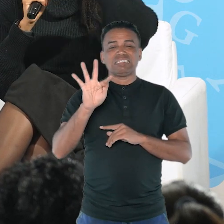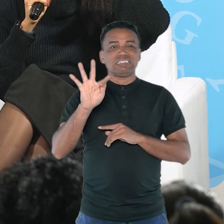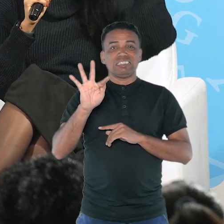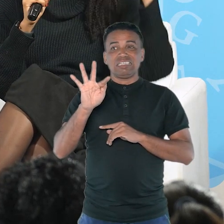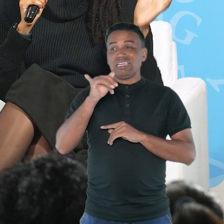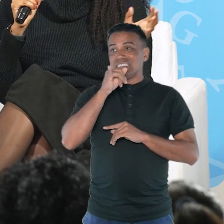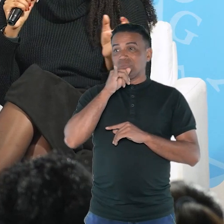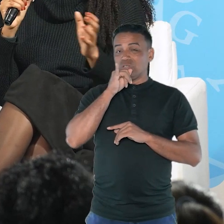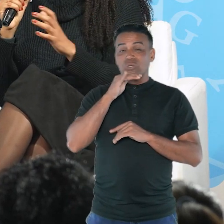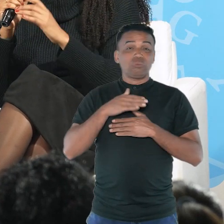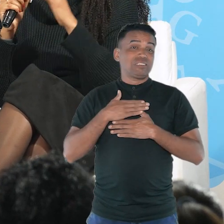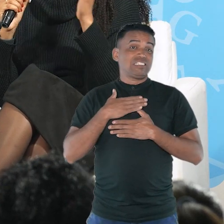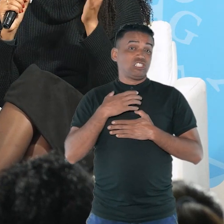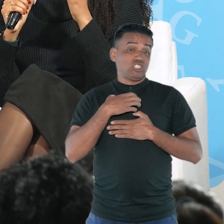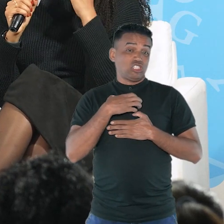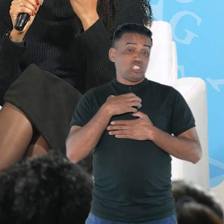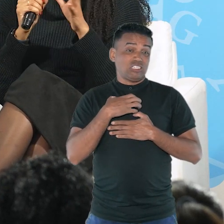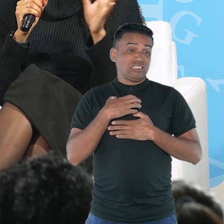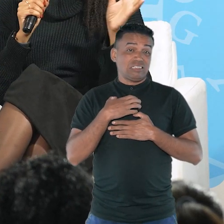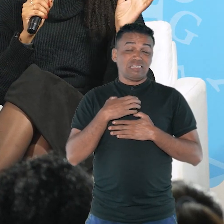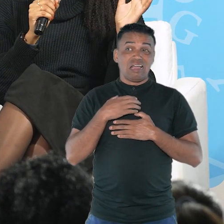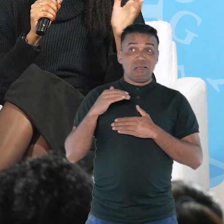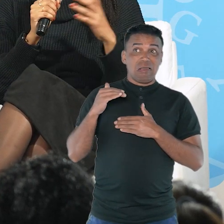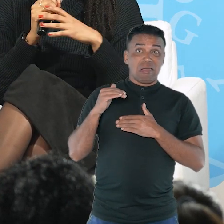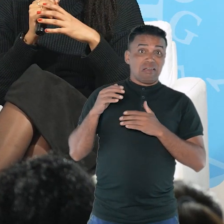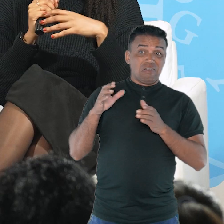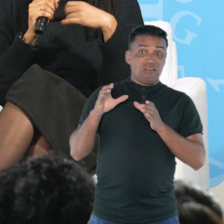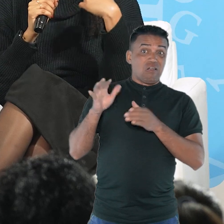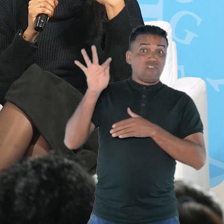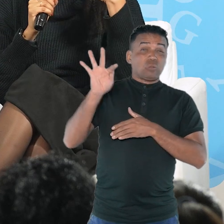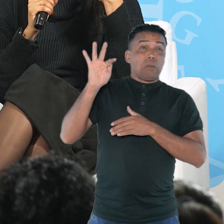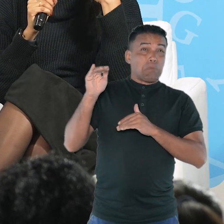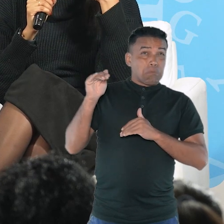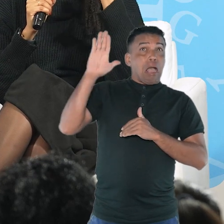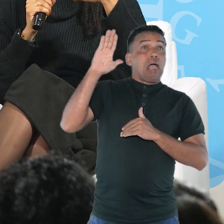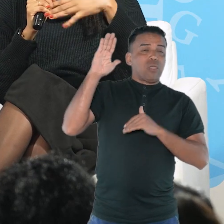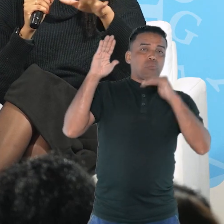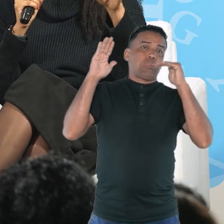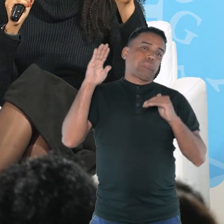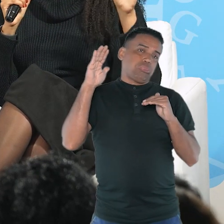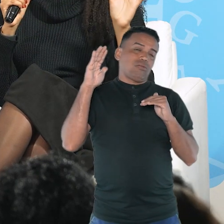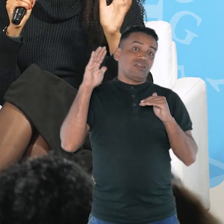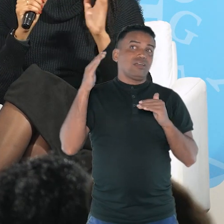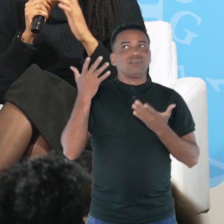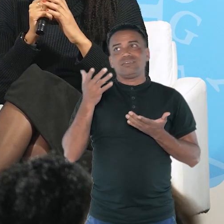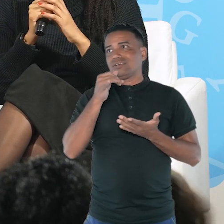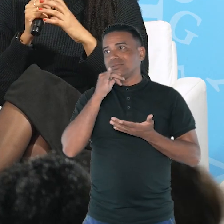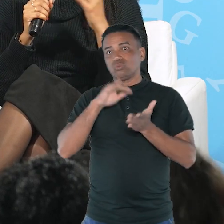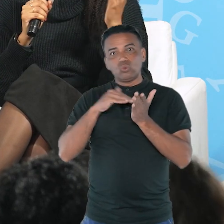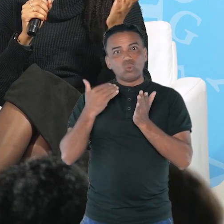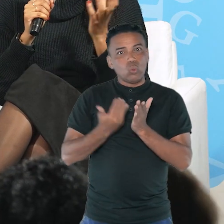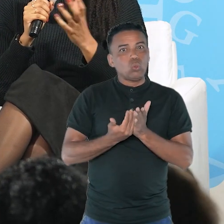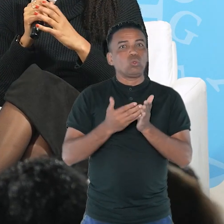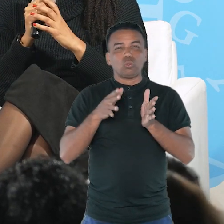de uma universidade muito grande, até pela arquitetura. É belíssima, né? Você tem ali todo o concretismo acontecendo,